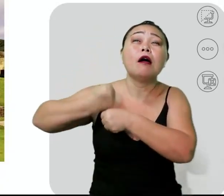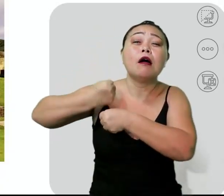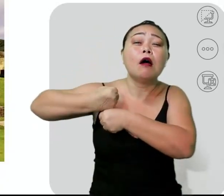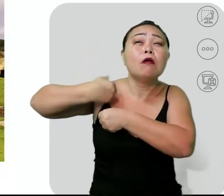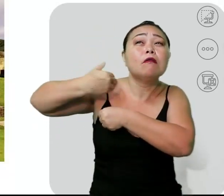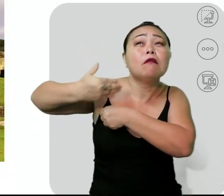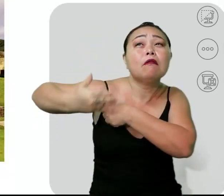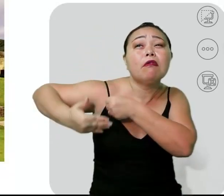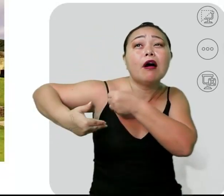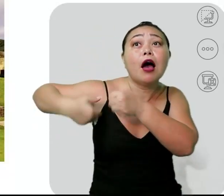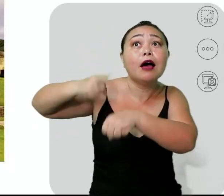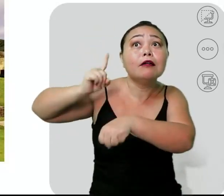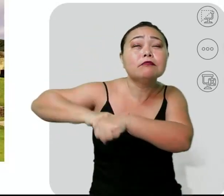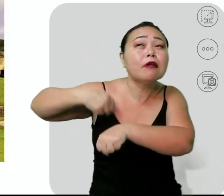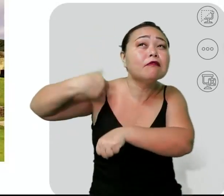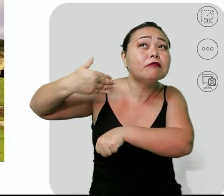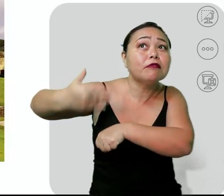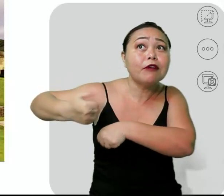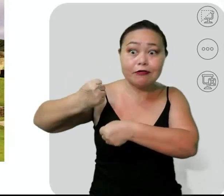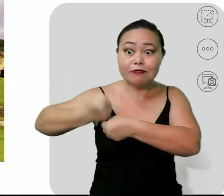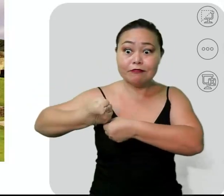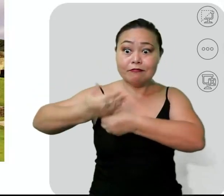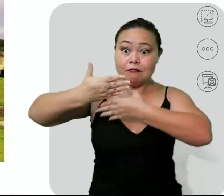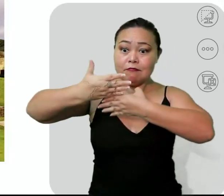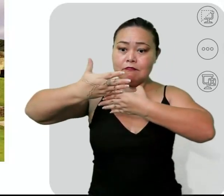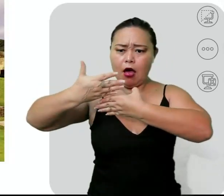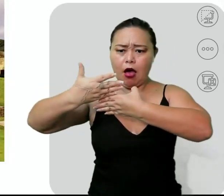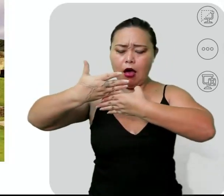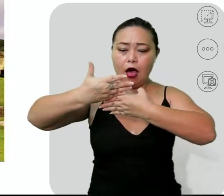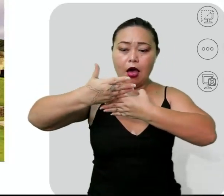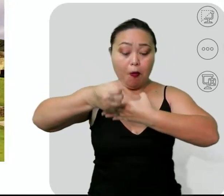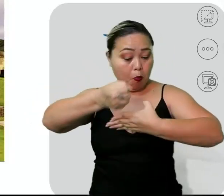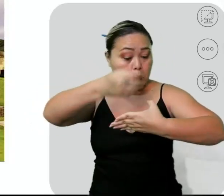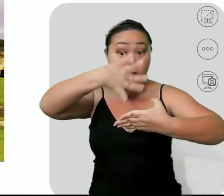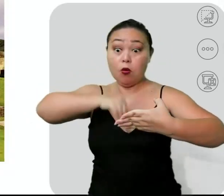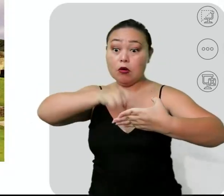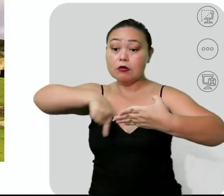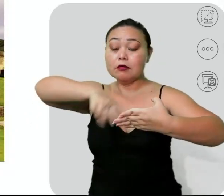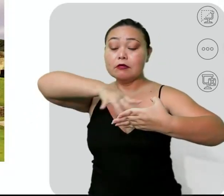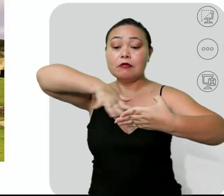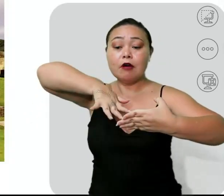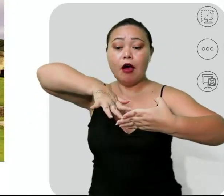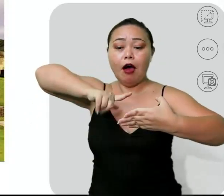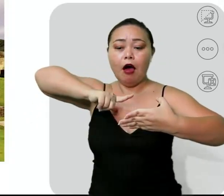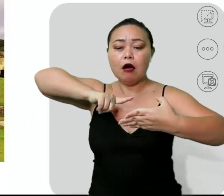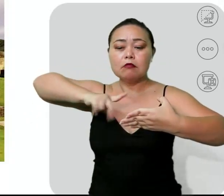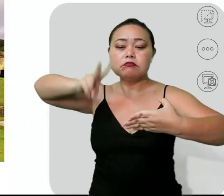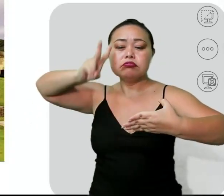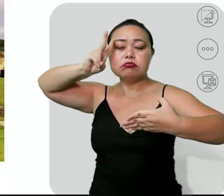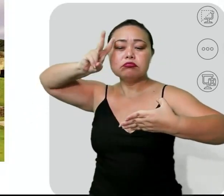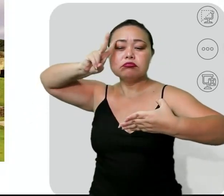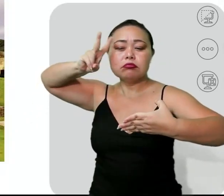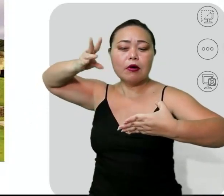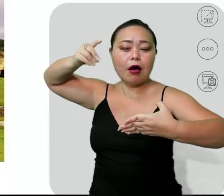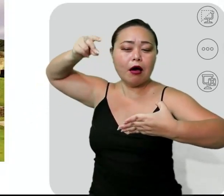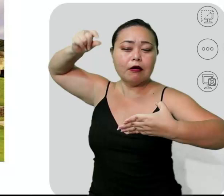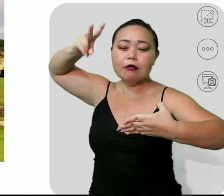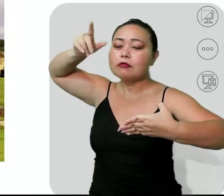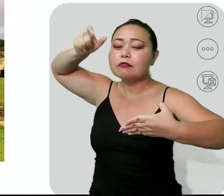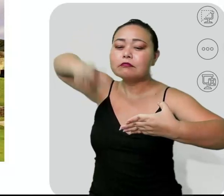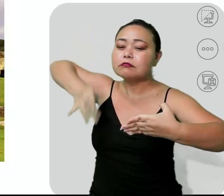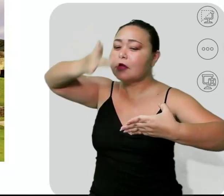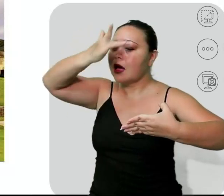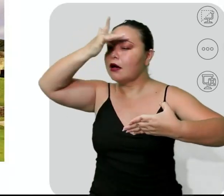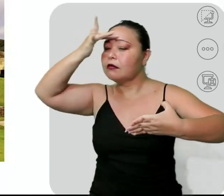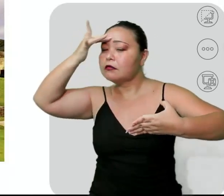ao tempo, né? E por trás dessa construção, você vê todo um histórico das pessoas